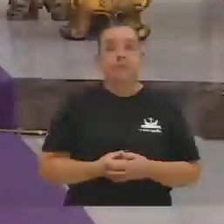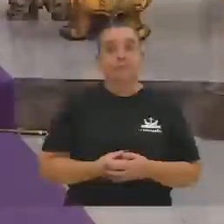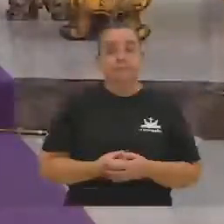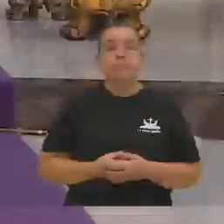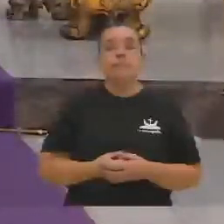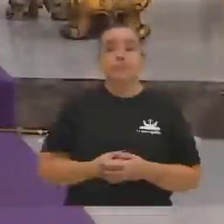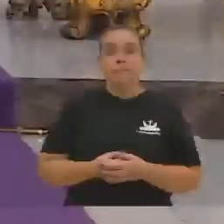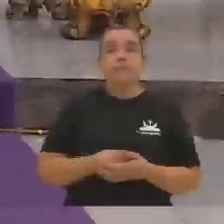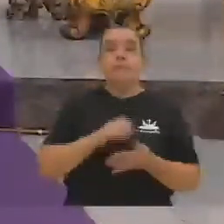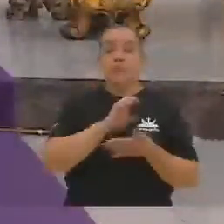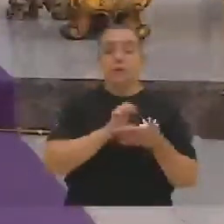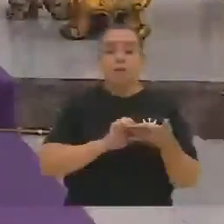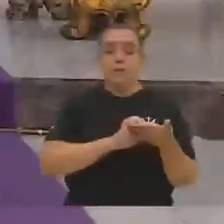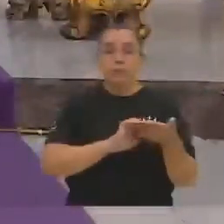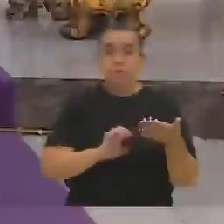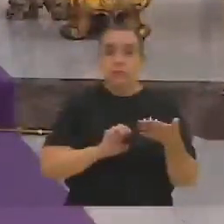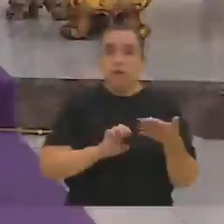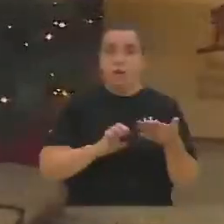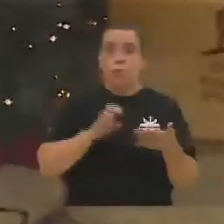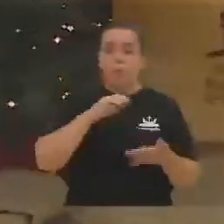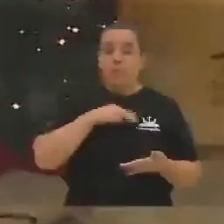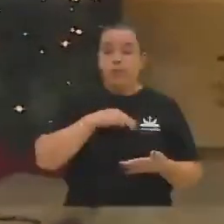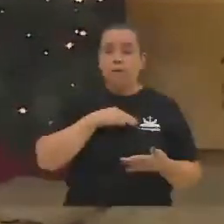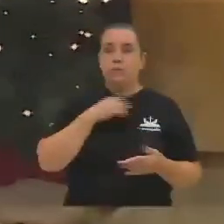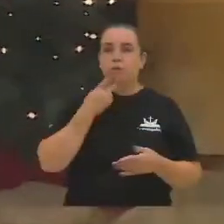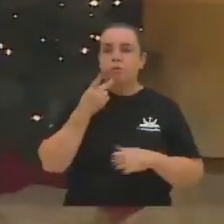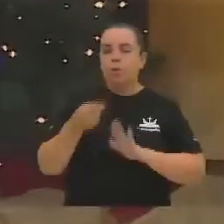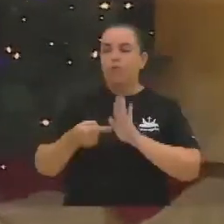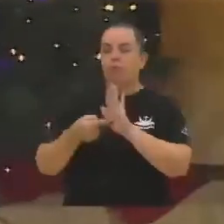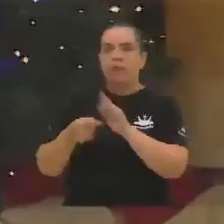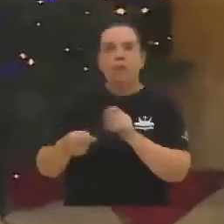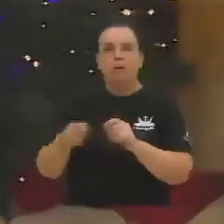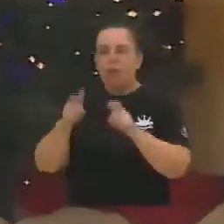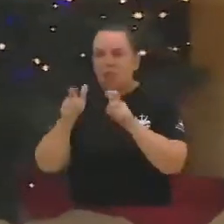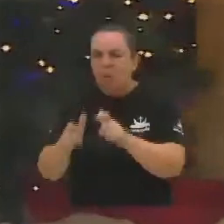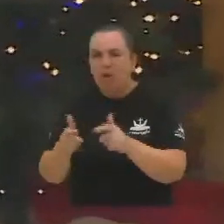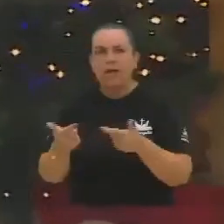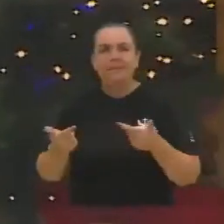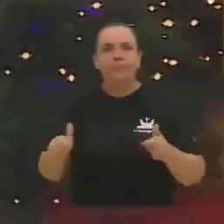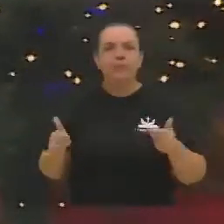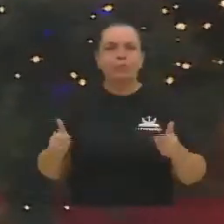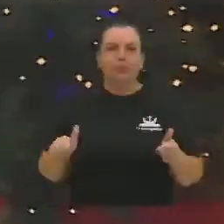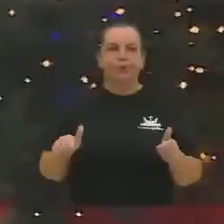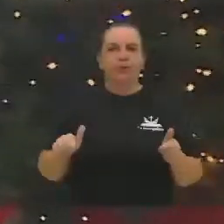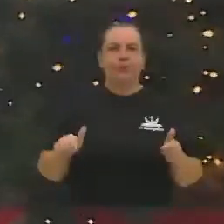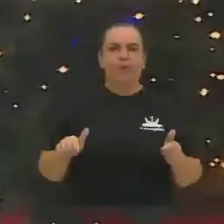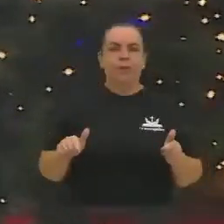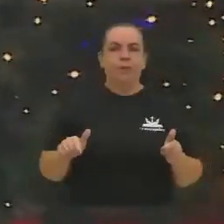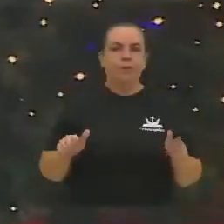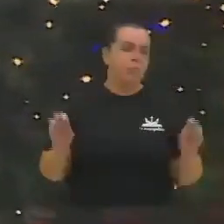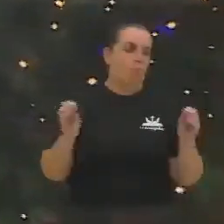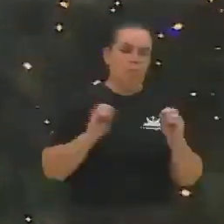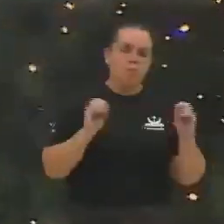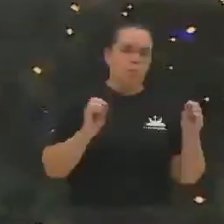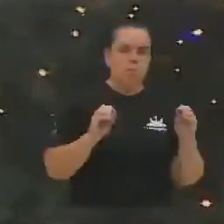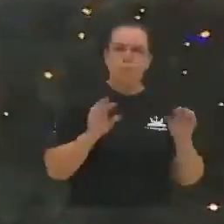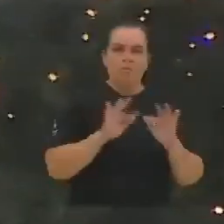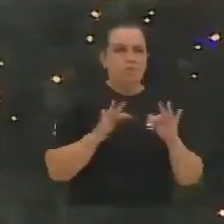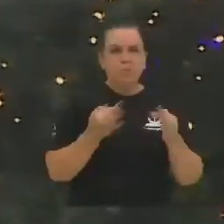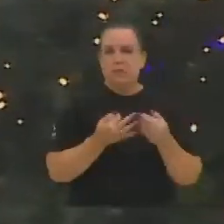nos diz que não havia lugar para eles, em nenhuma casa, em nenhuma